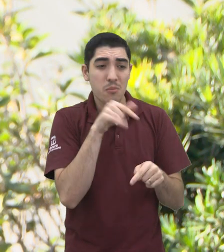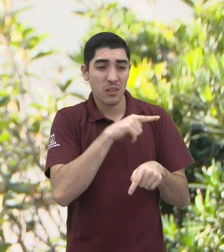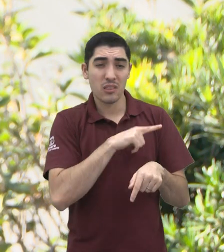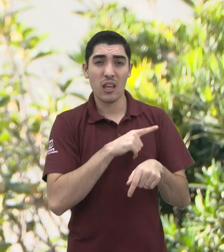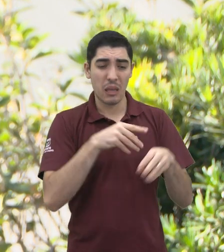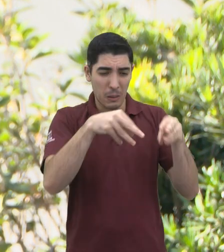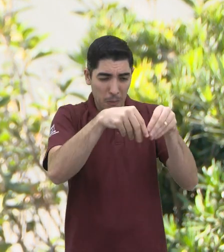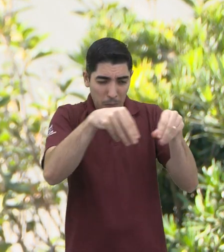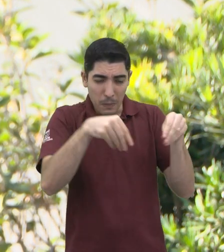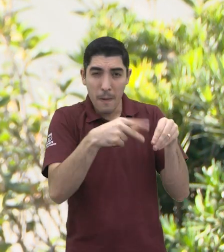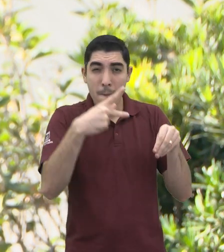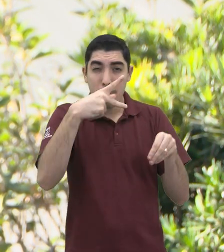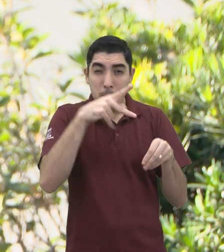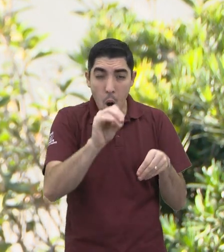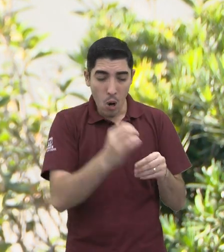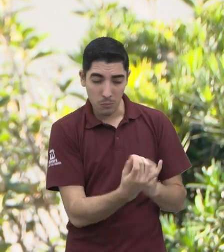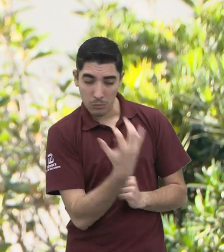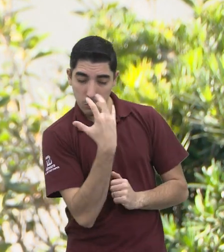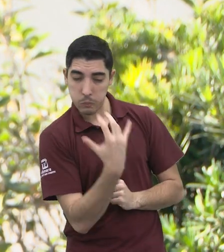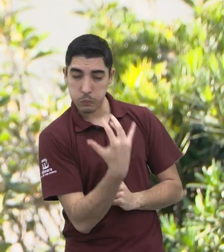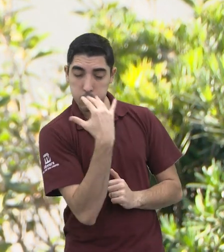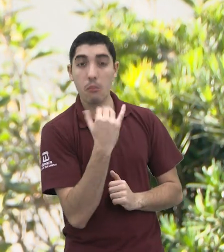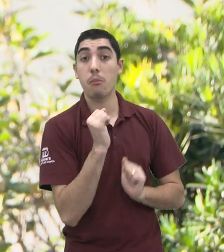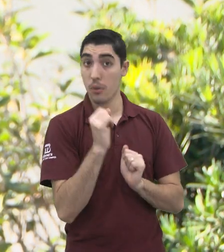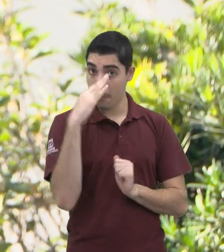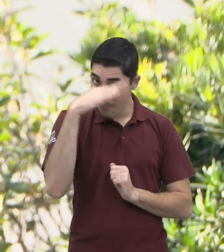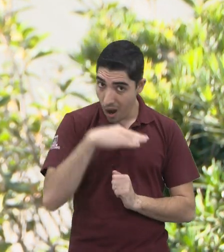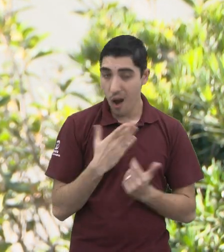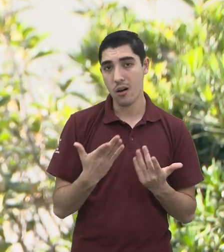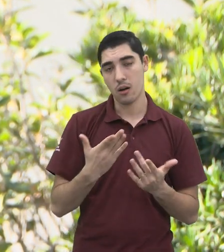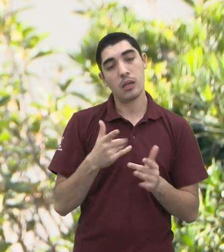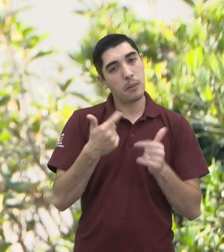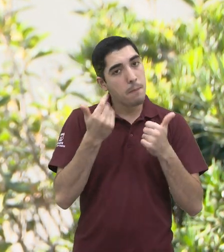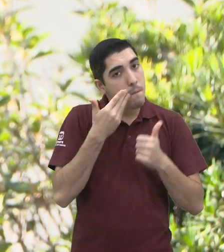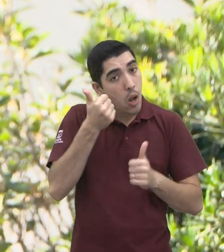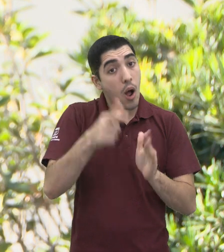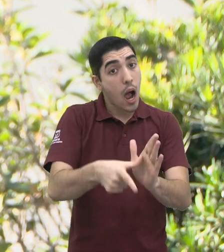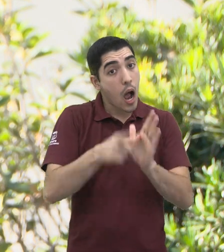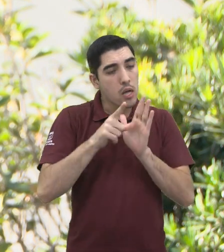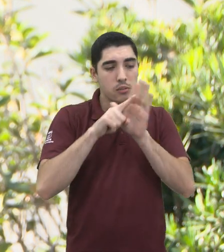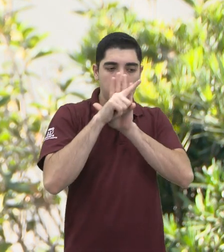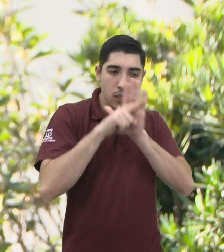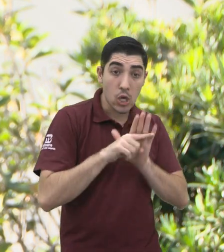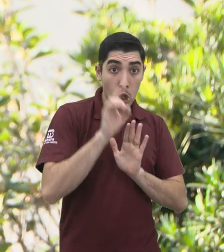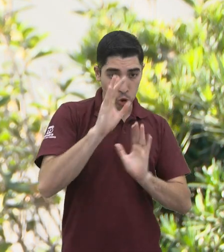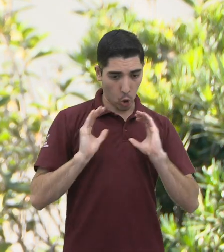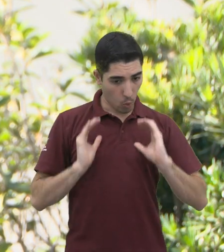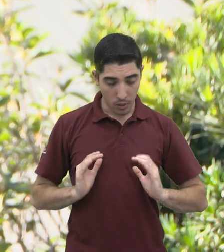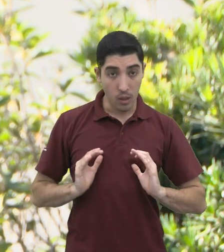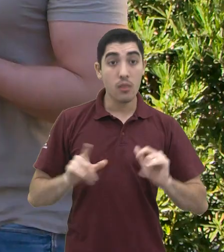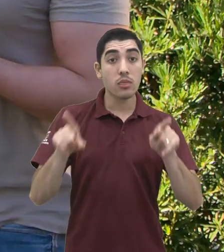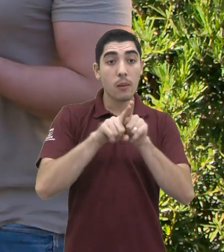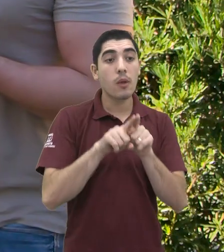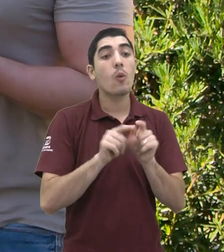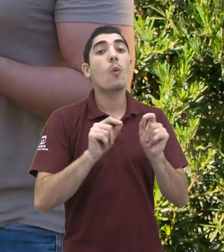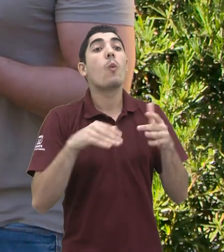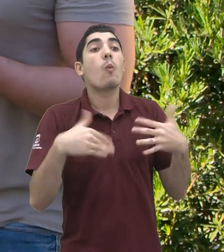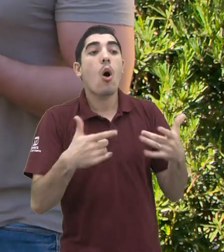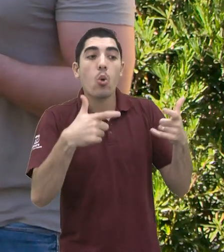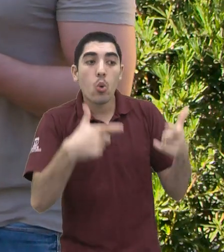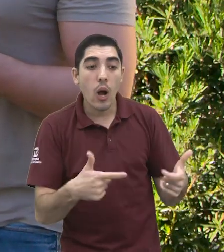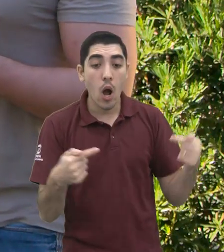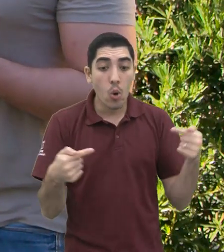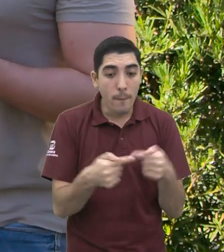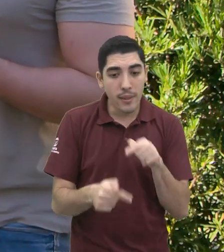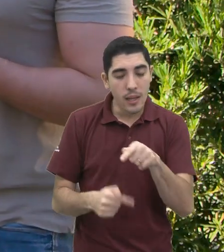aquelas serragens que tem muito pó podem fazer mal para eles também. Então é legal você estudar não só a parte comportamental, mas também como